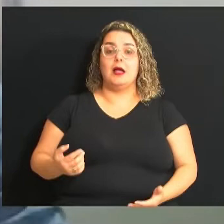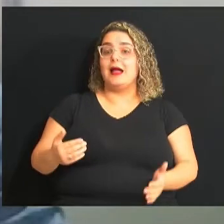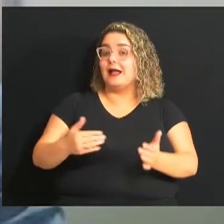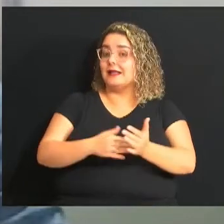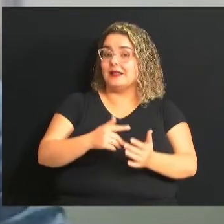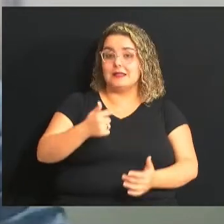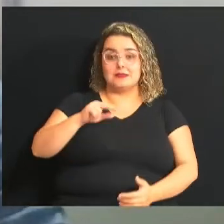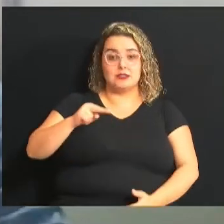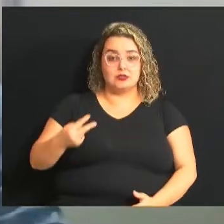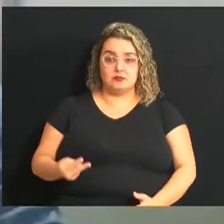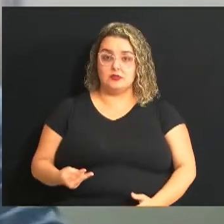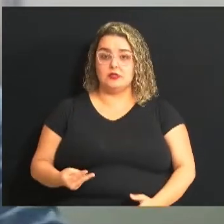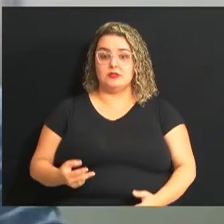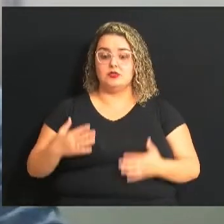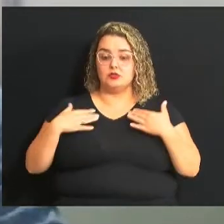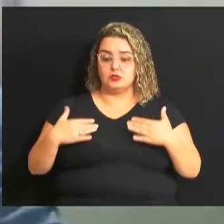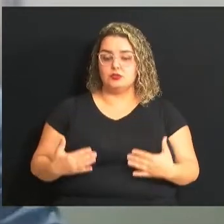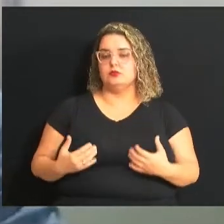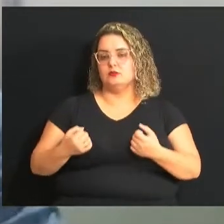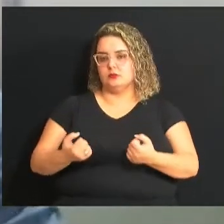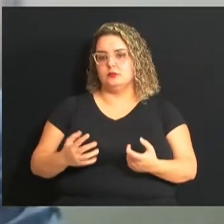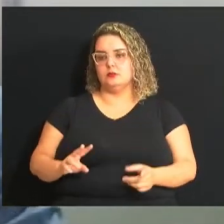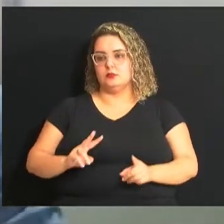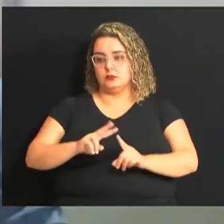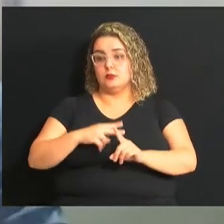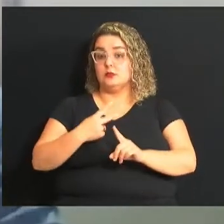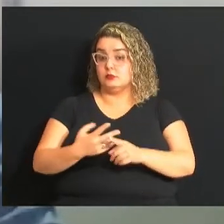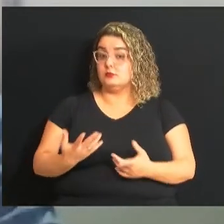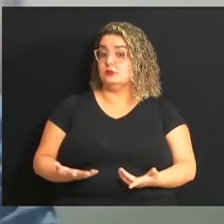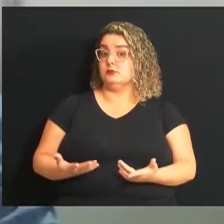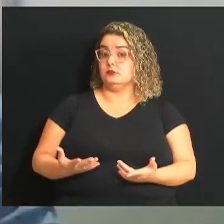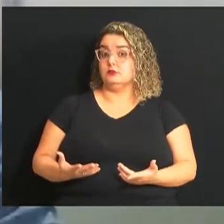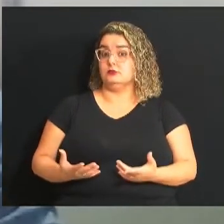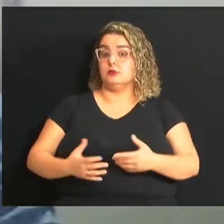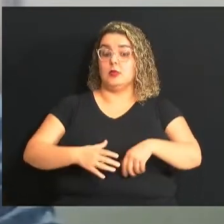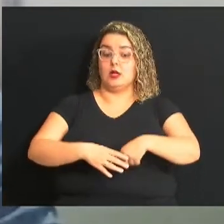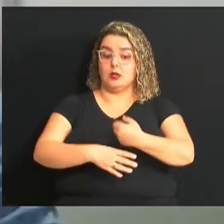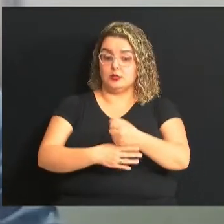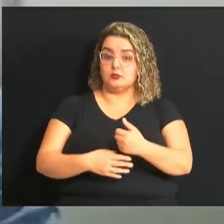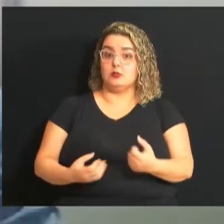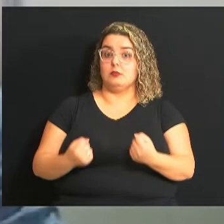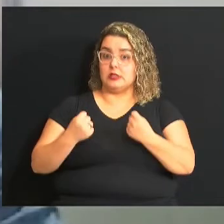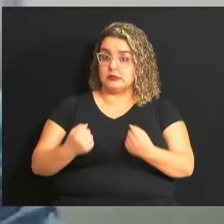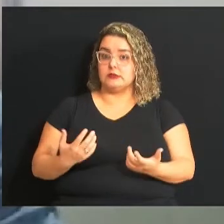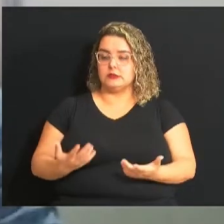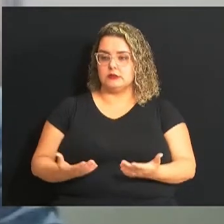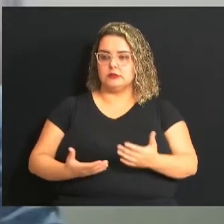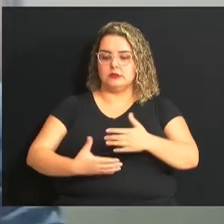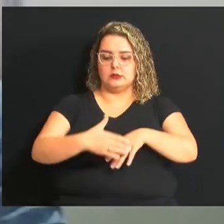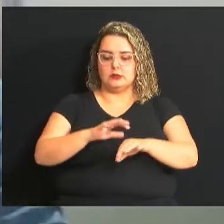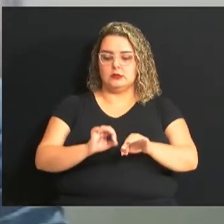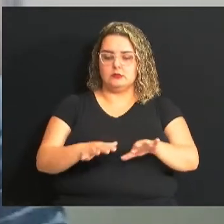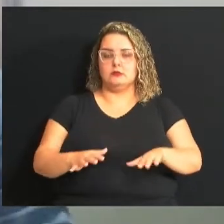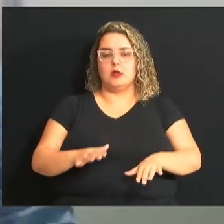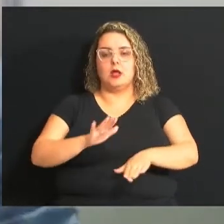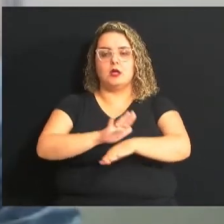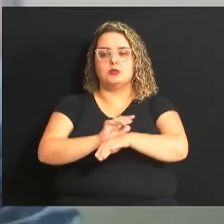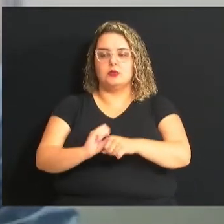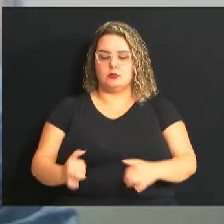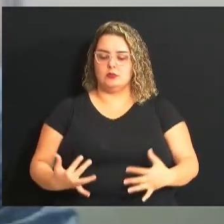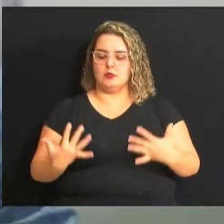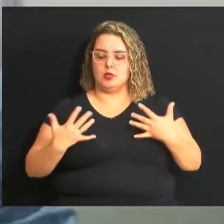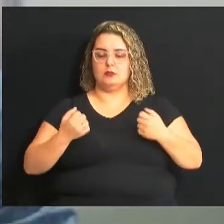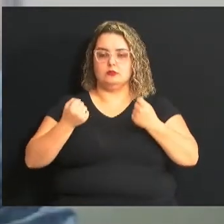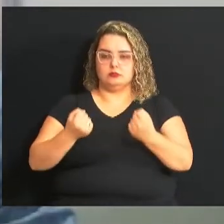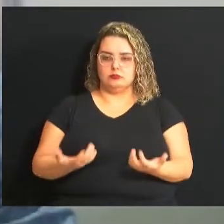peso corporal dela. Então, ou seja, é uma sobrecarga articular muito grande. Então, o tênis ele ajuda a dar uma dissipada. Então, ter um tênis